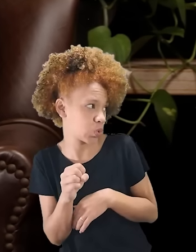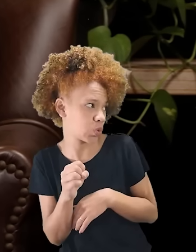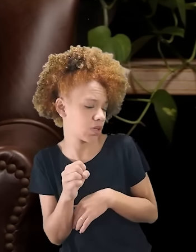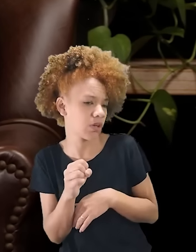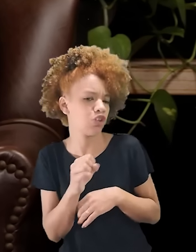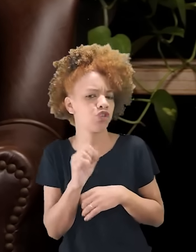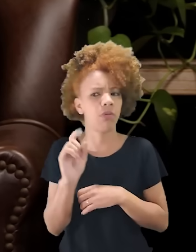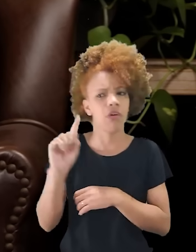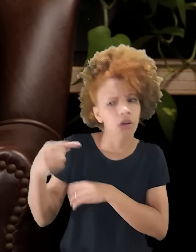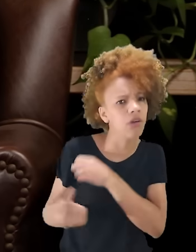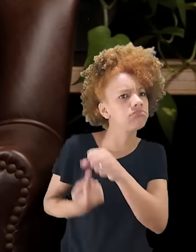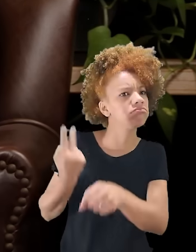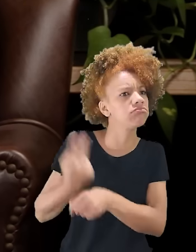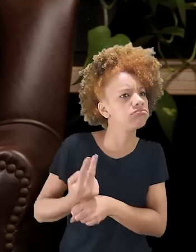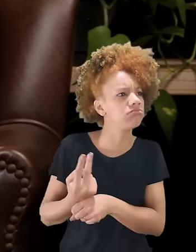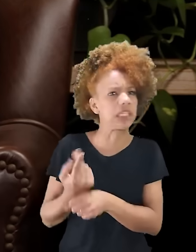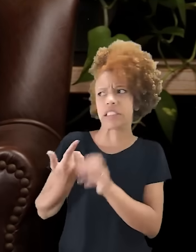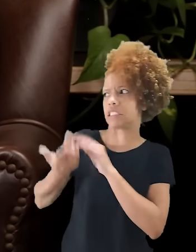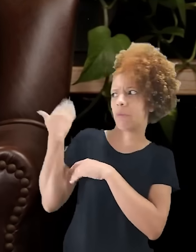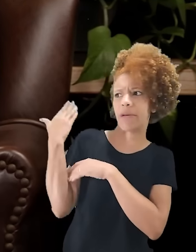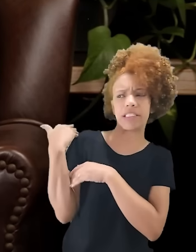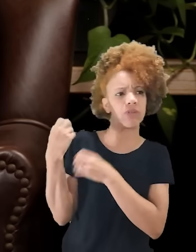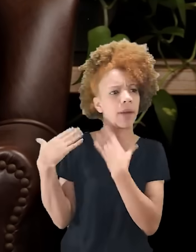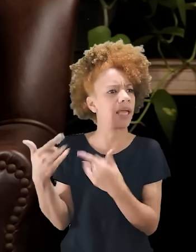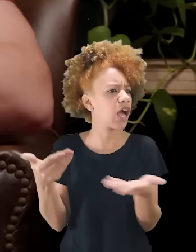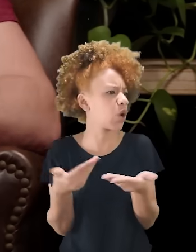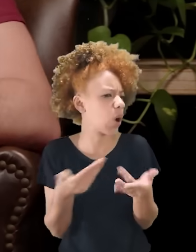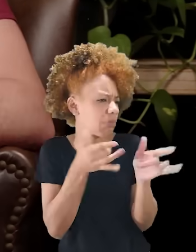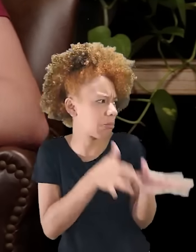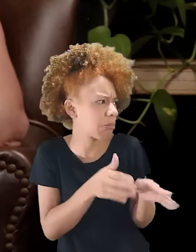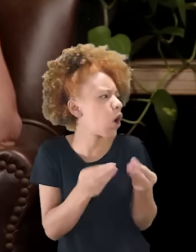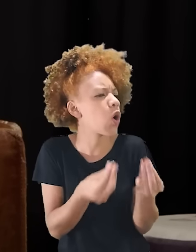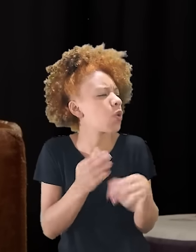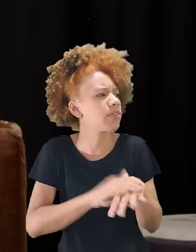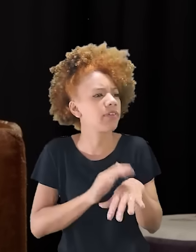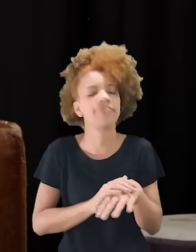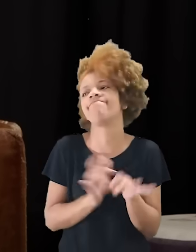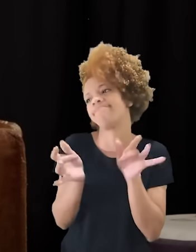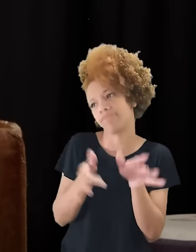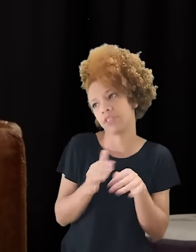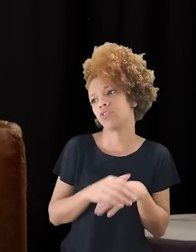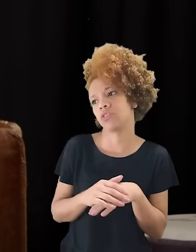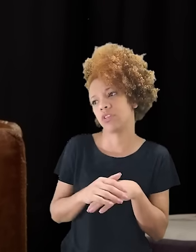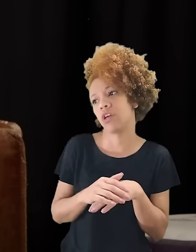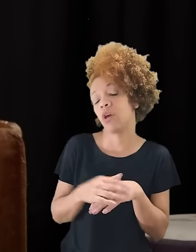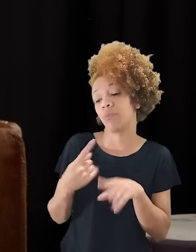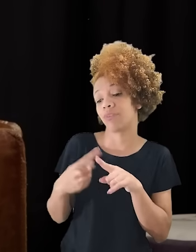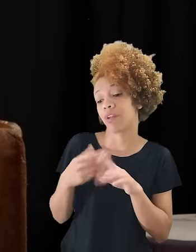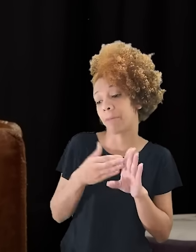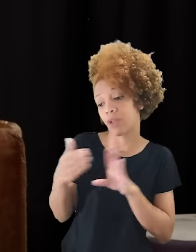2020 usando a mesma roupa de 2018 se aquilo era se vestir bem Como que funciona deixa você deixa de se vestir bem pra